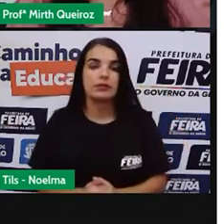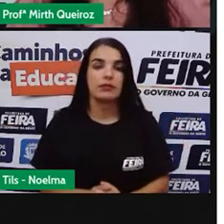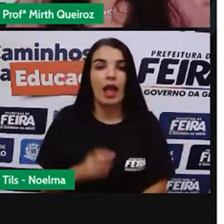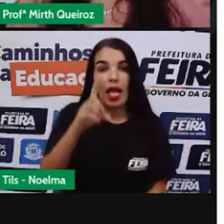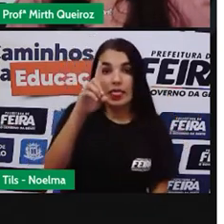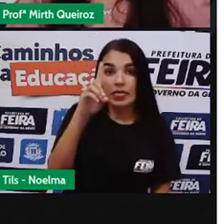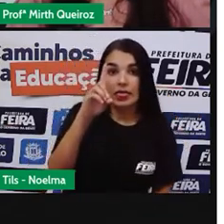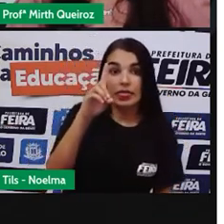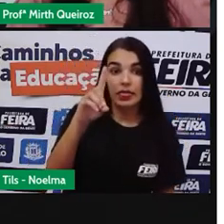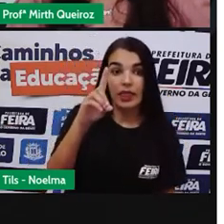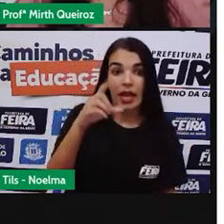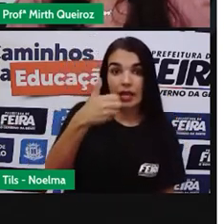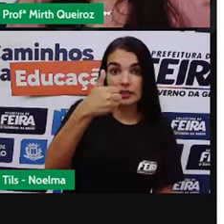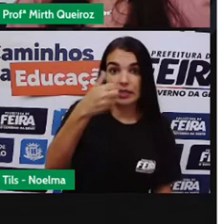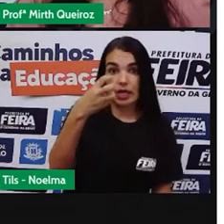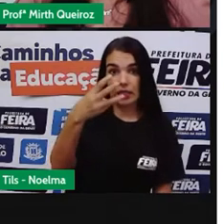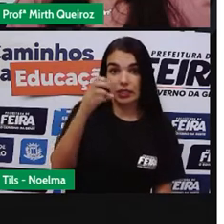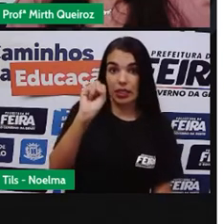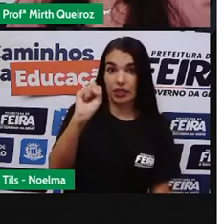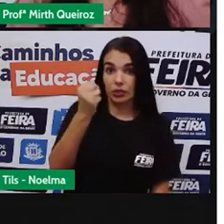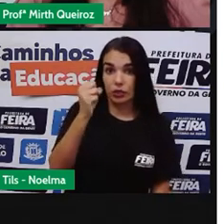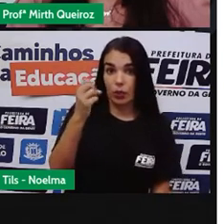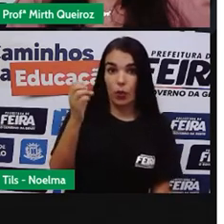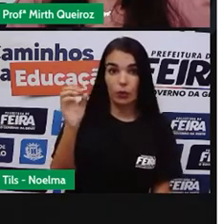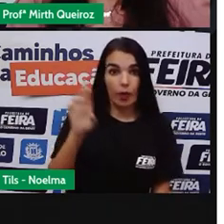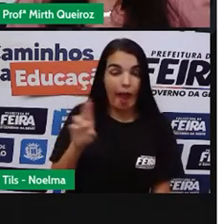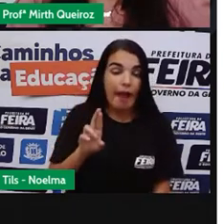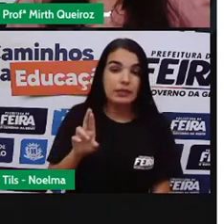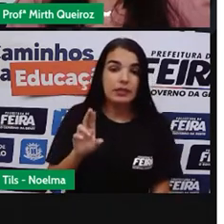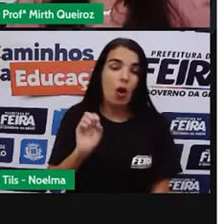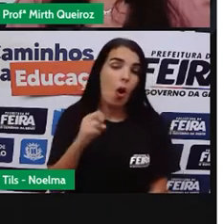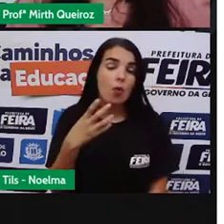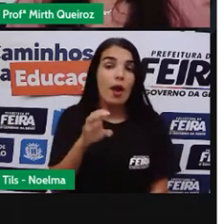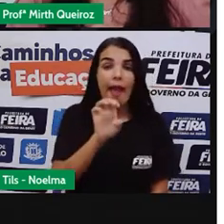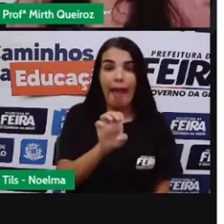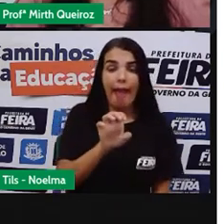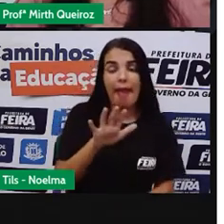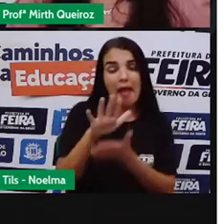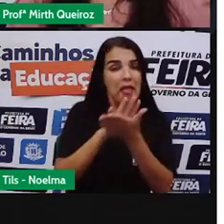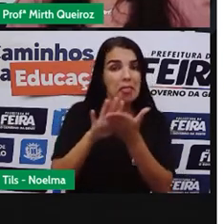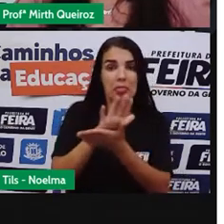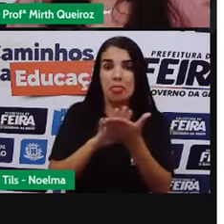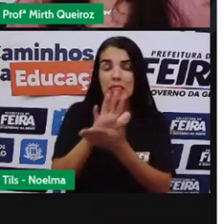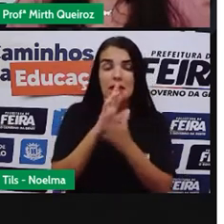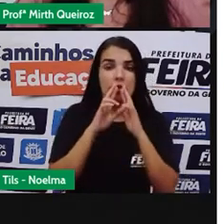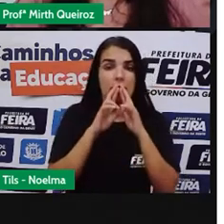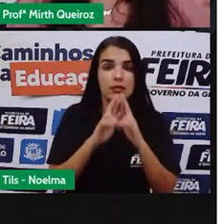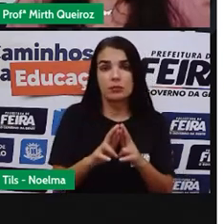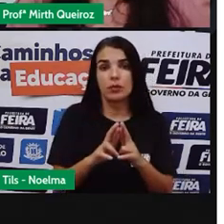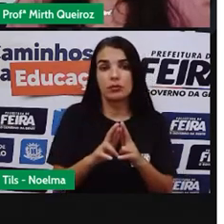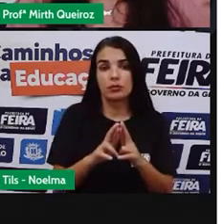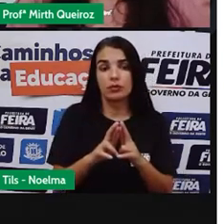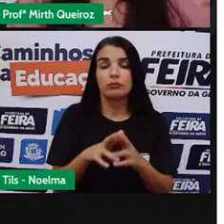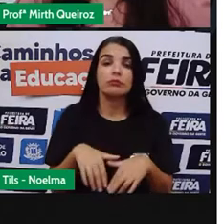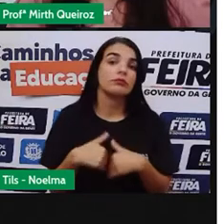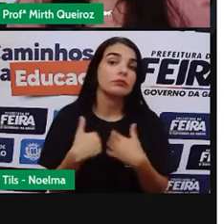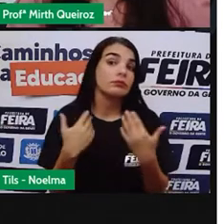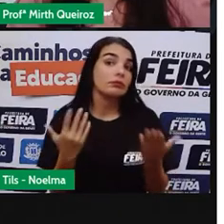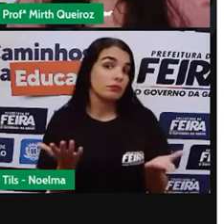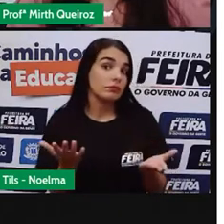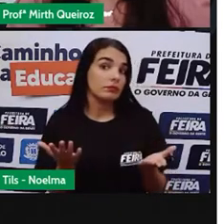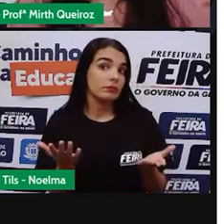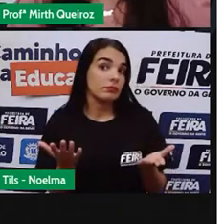R$ 130. Alternativa D, R$ 138. Ou alternativa E, nenhuma